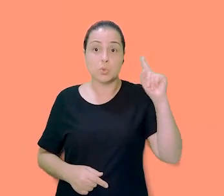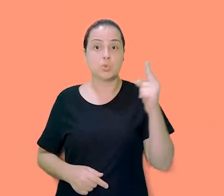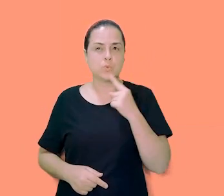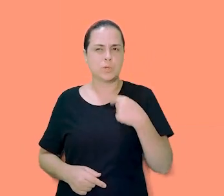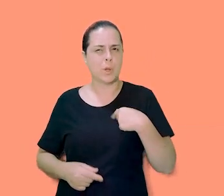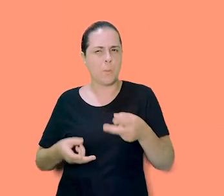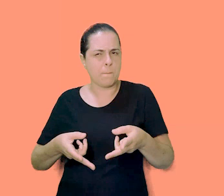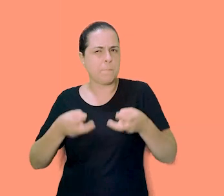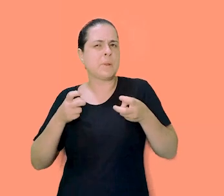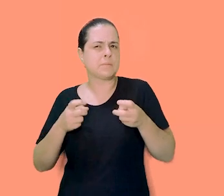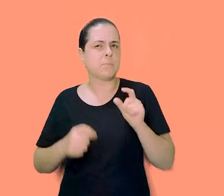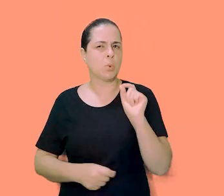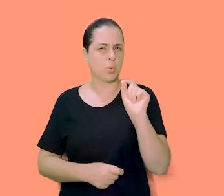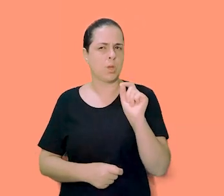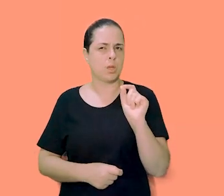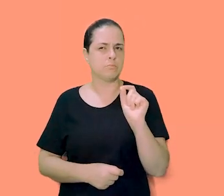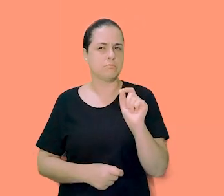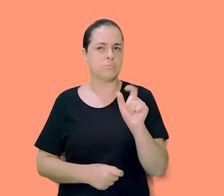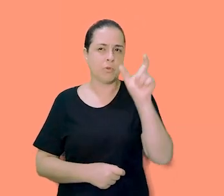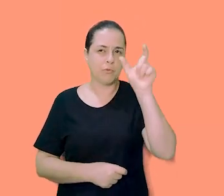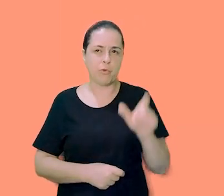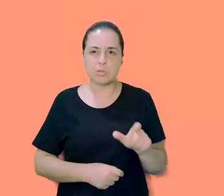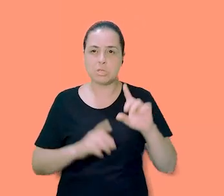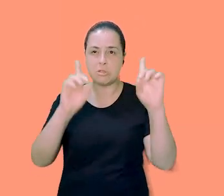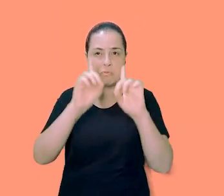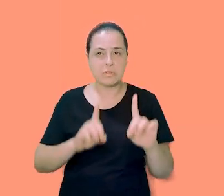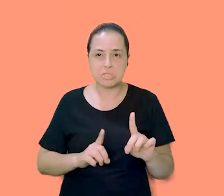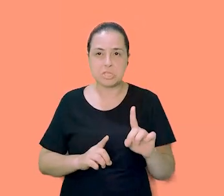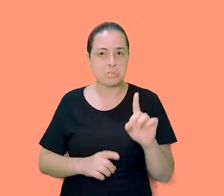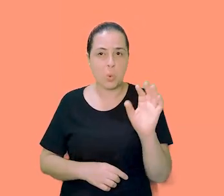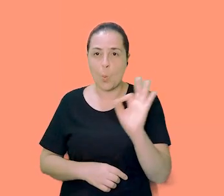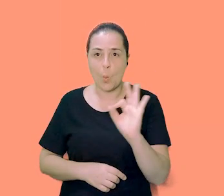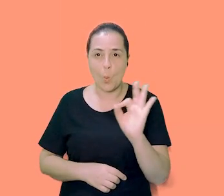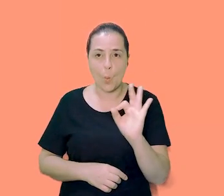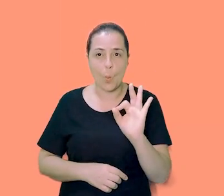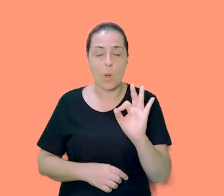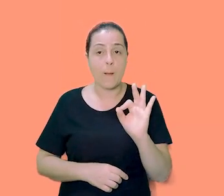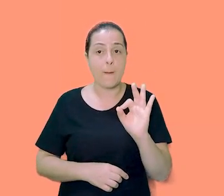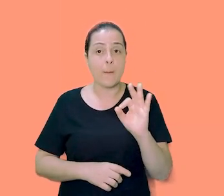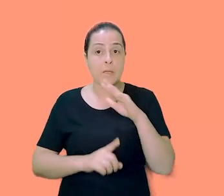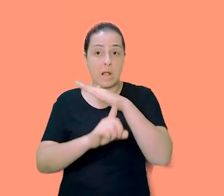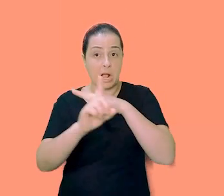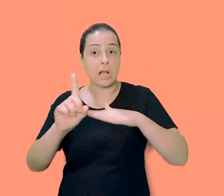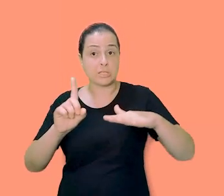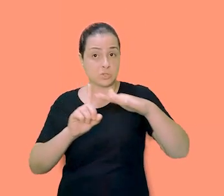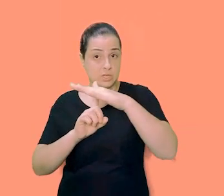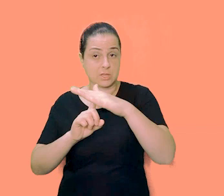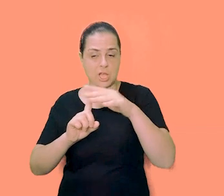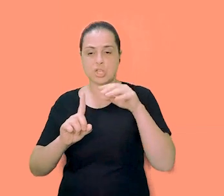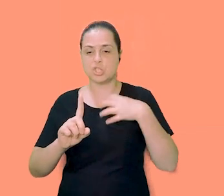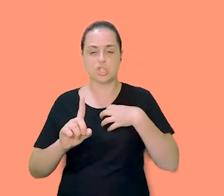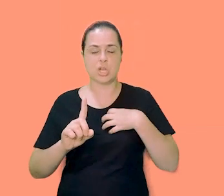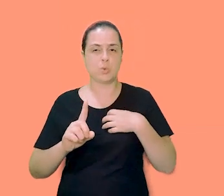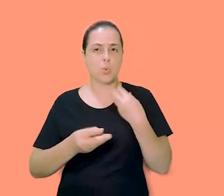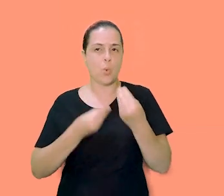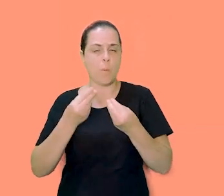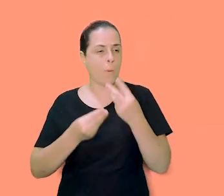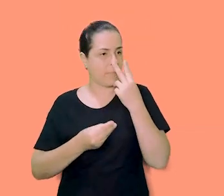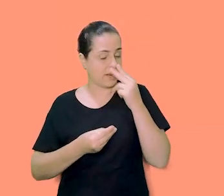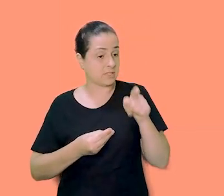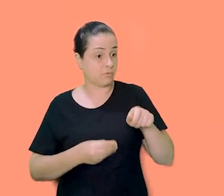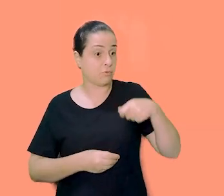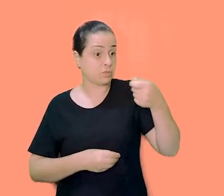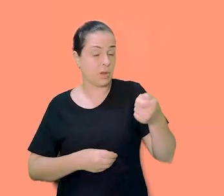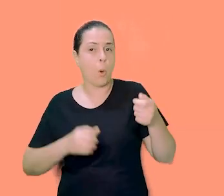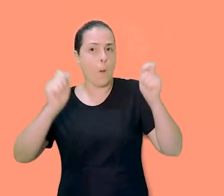Eu percebi uma coisa: quando você é uma pessoa que não tem uma deficiência, a sociedade te vê da seguinte forma: você é uma pessoa com